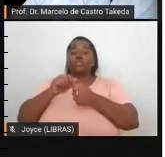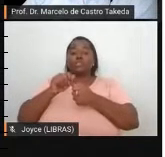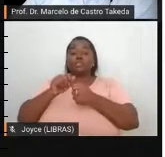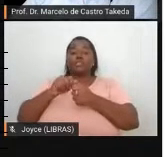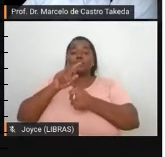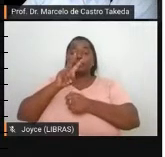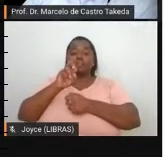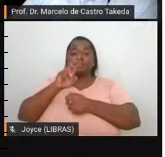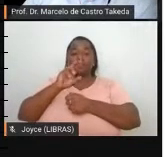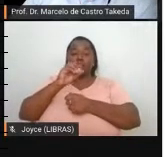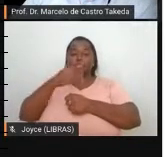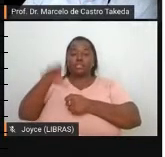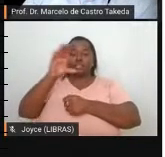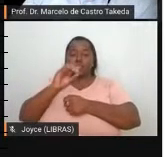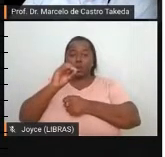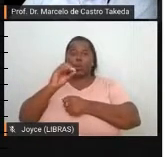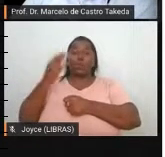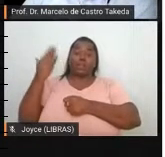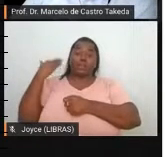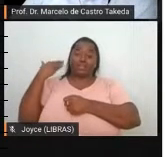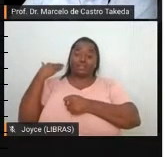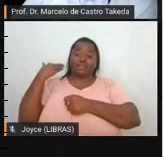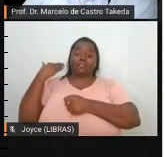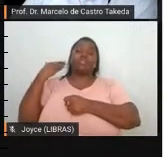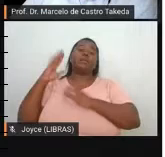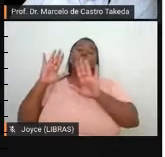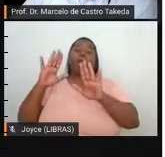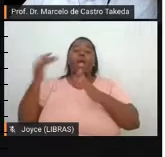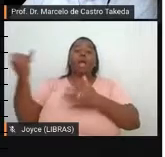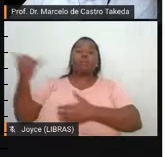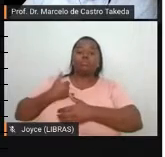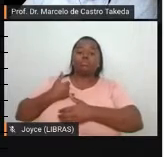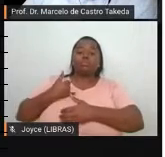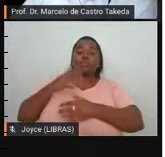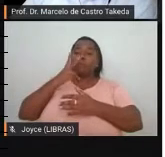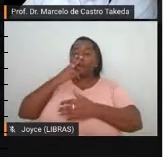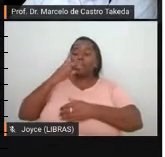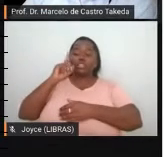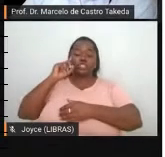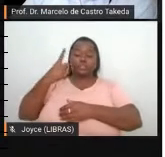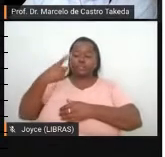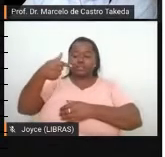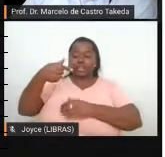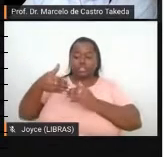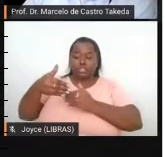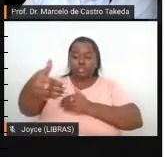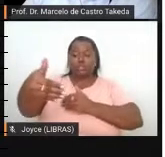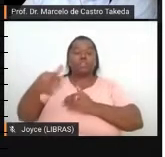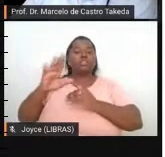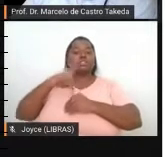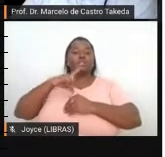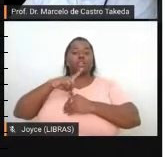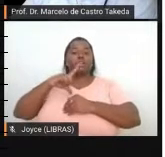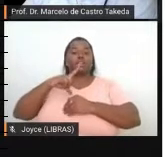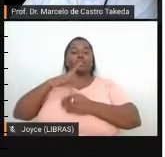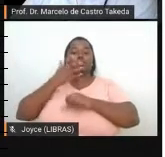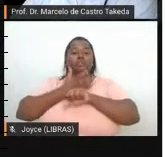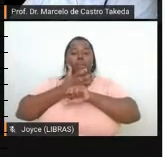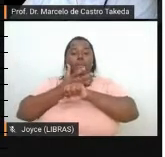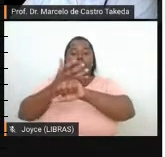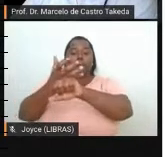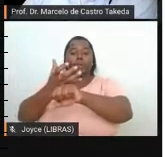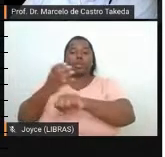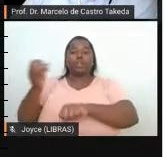recebemos a notícia de que a partir do dia 17 a gente tem já as nossas disciplinas na versão nova